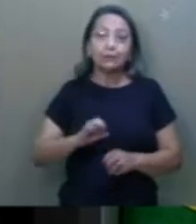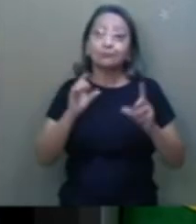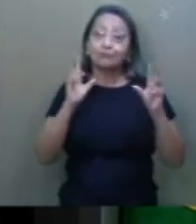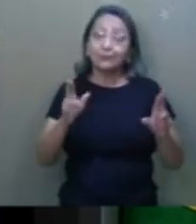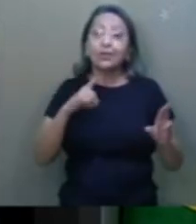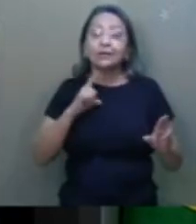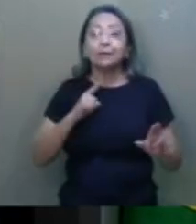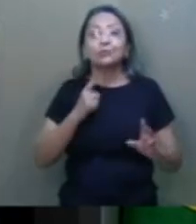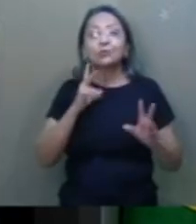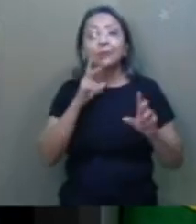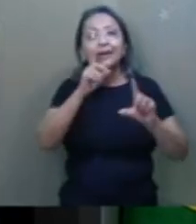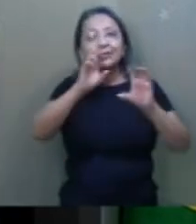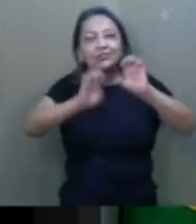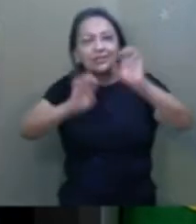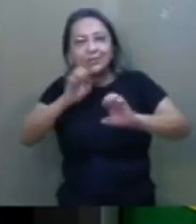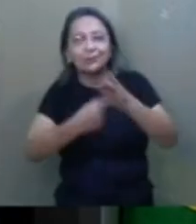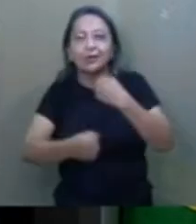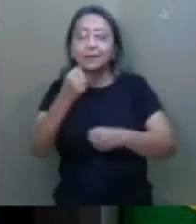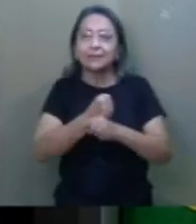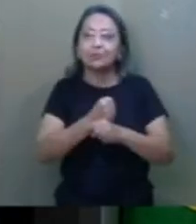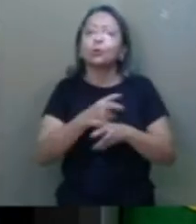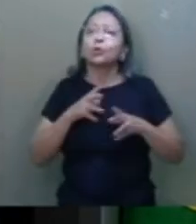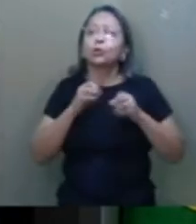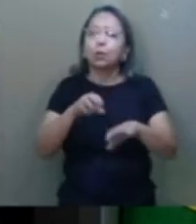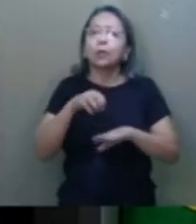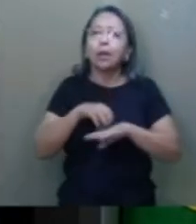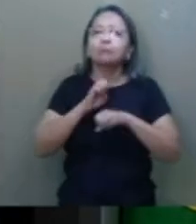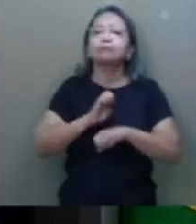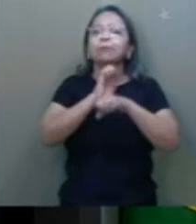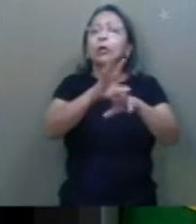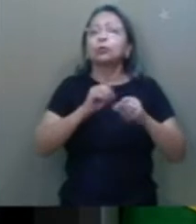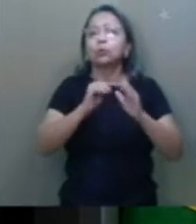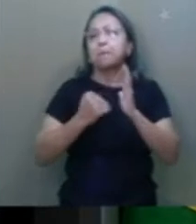temos nos números do ano passado. As exportações, todas elas em crescimento.